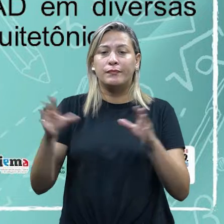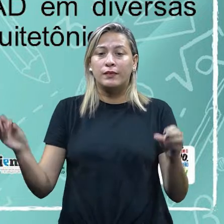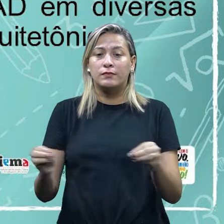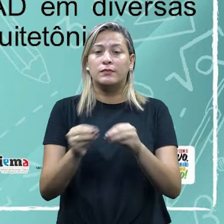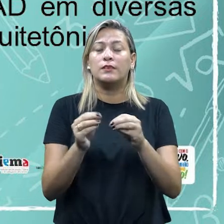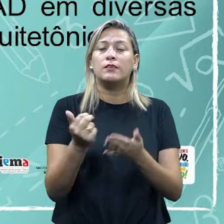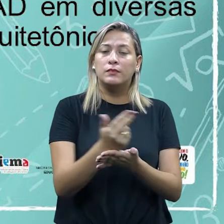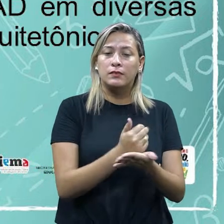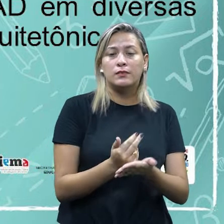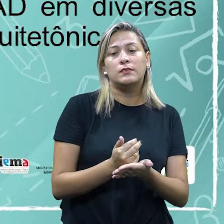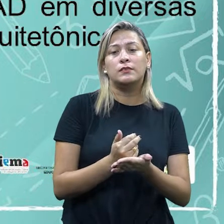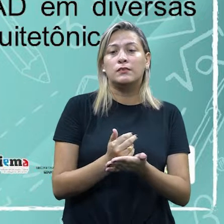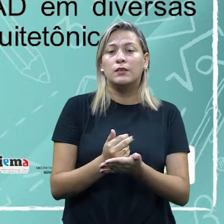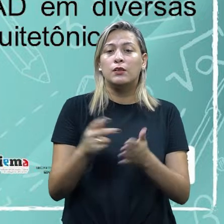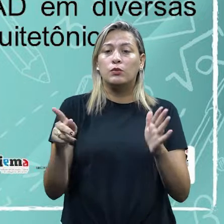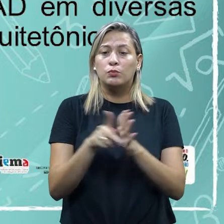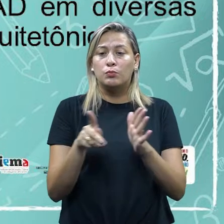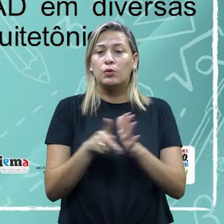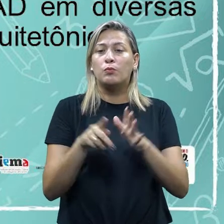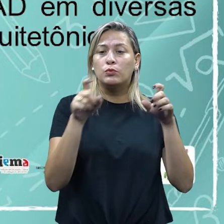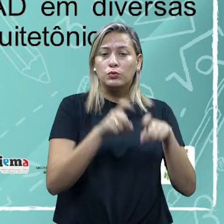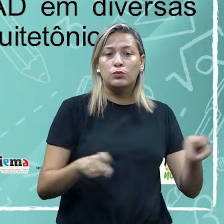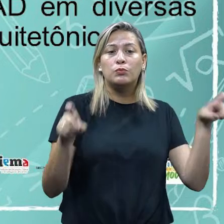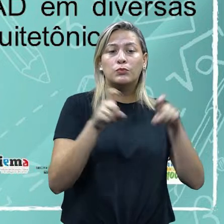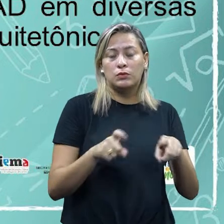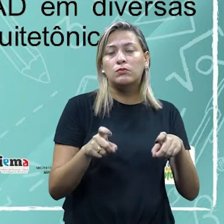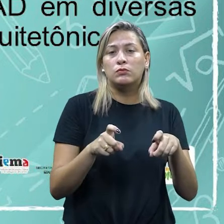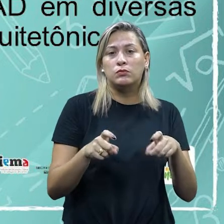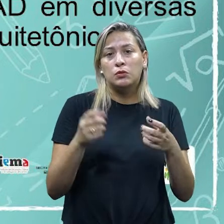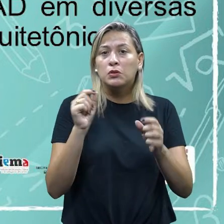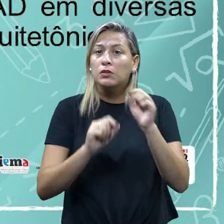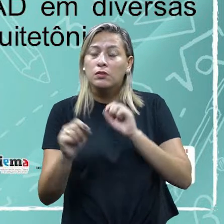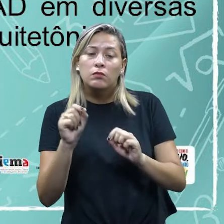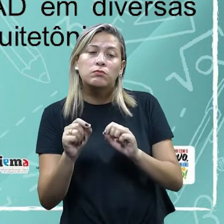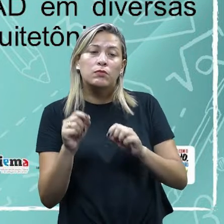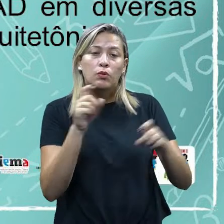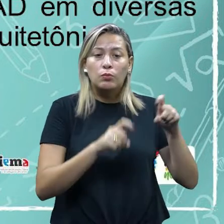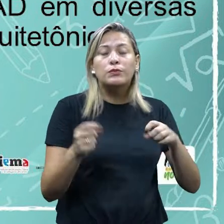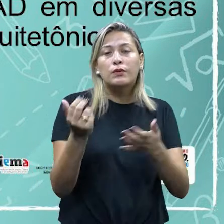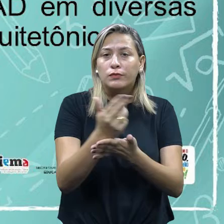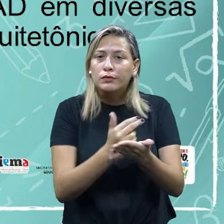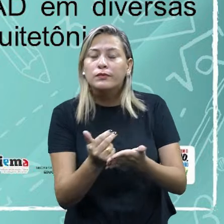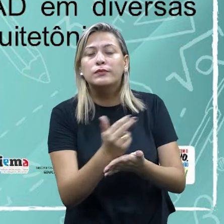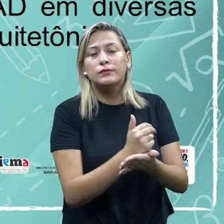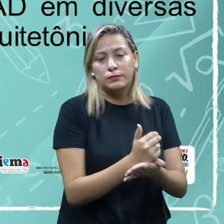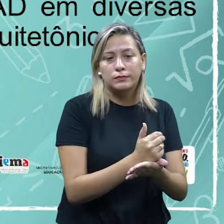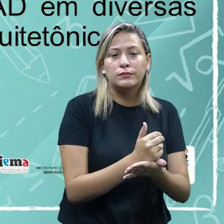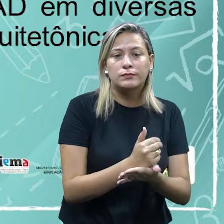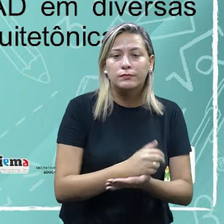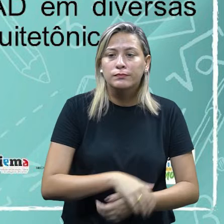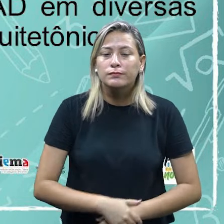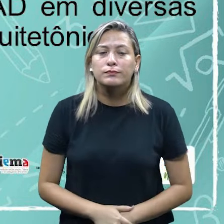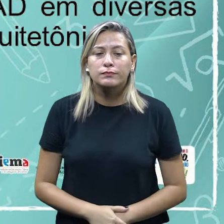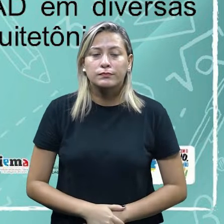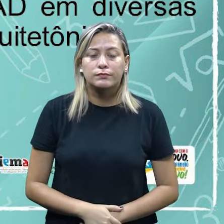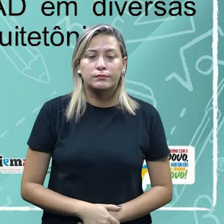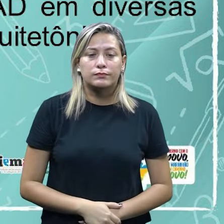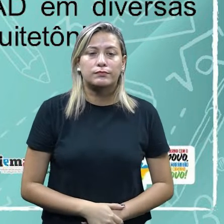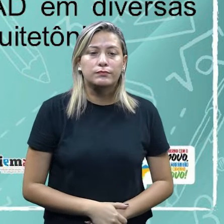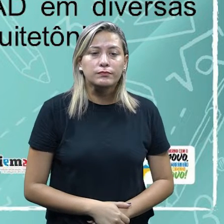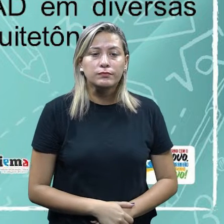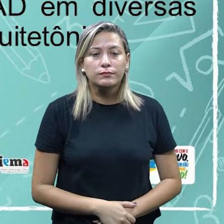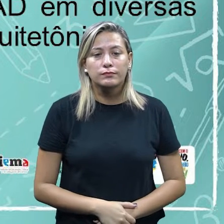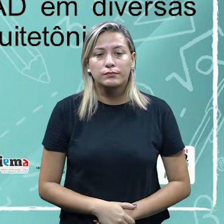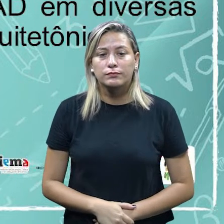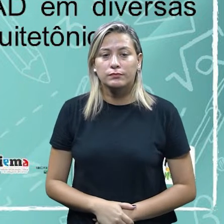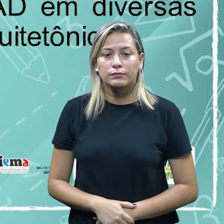integrando desenhos assistidos por computador em sistema CAD, né, que é o que significa, né, desenhos assistidos por computador, né,